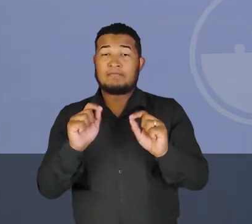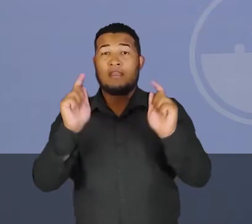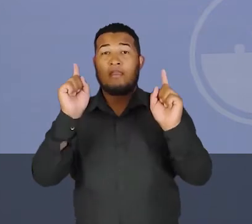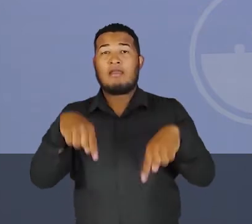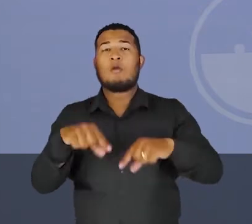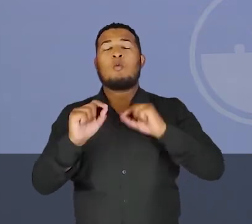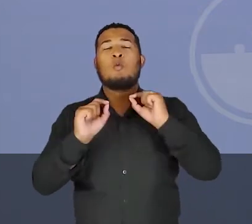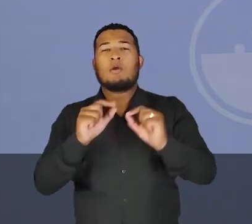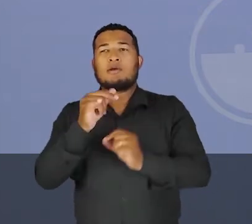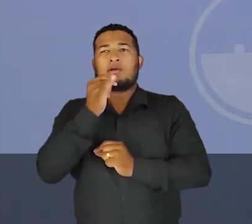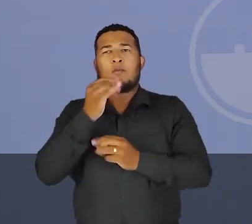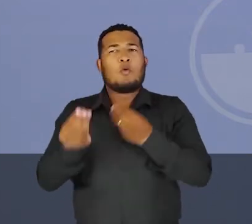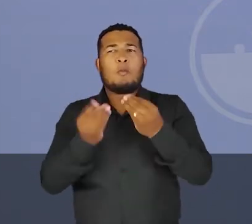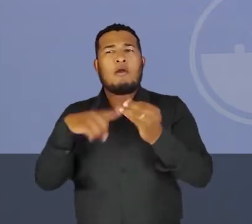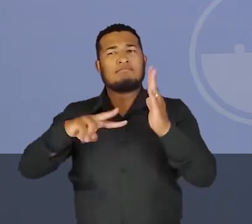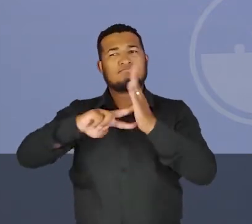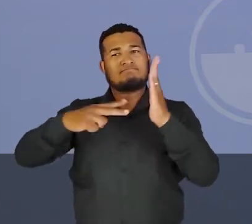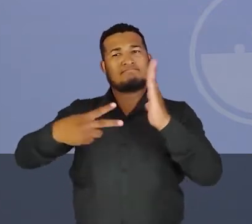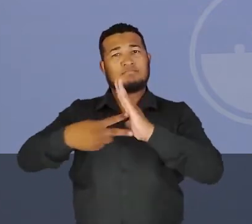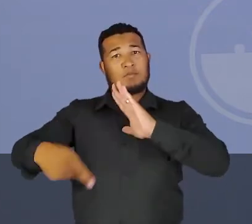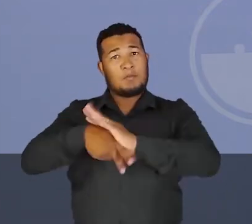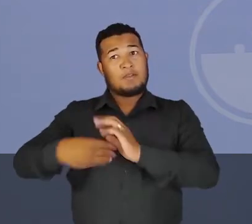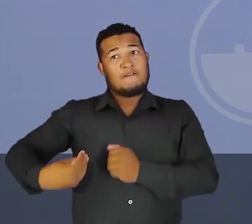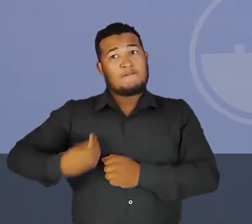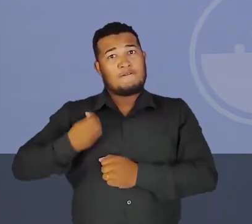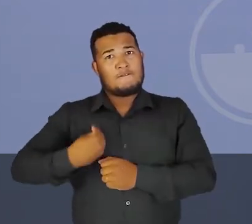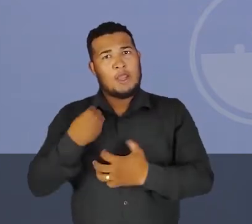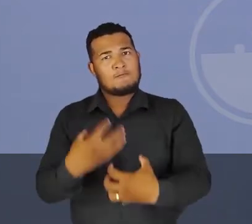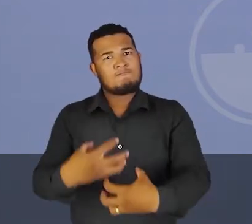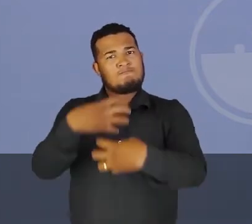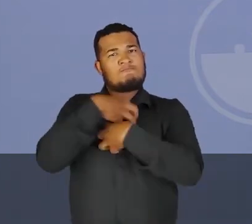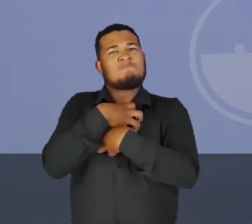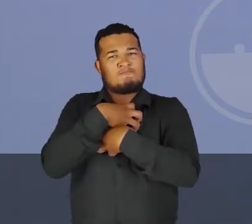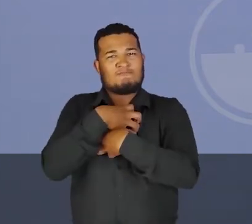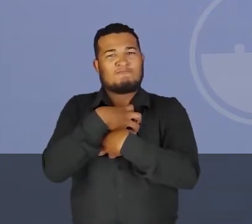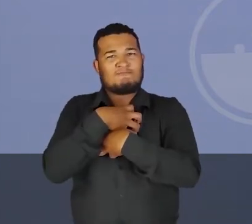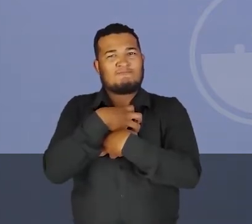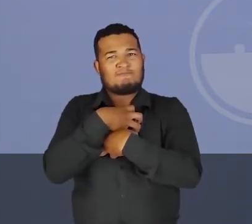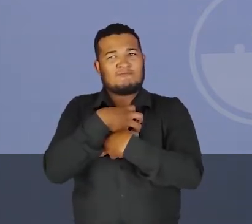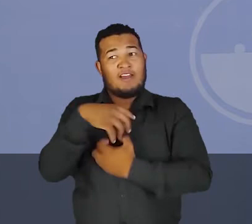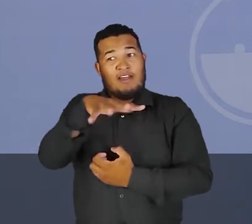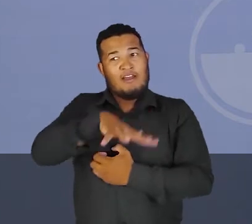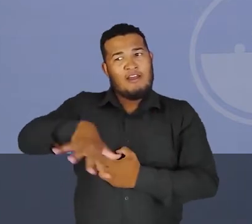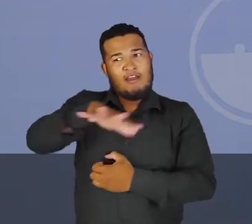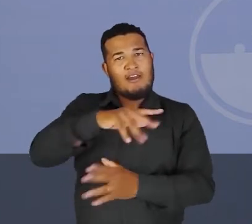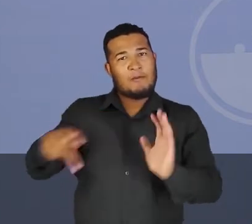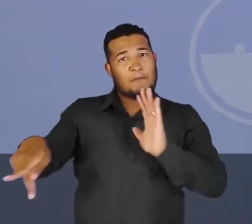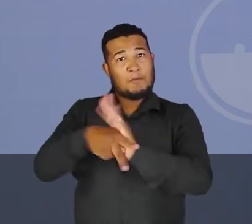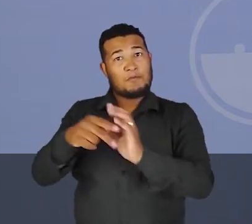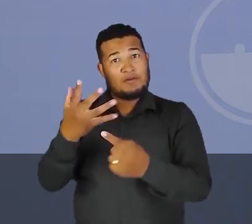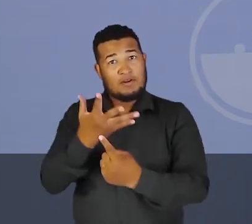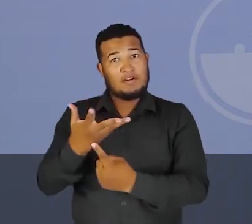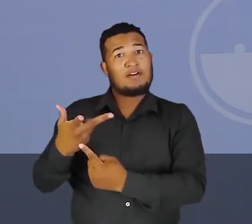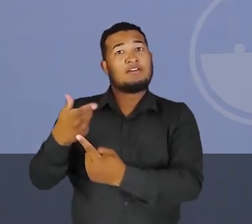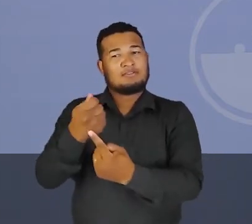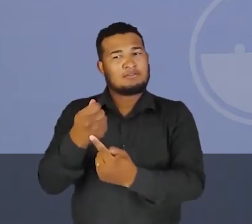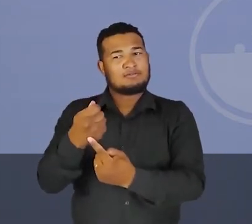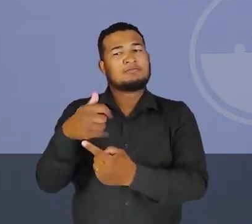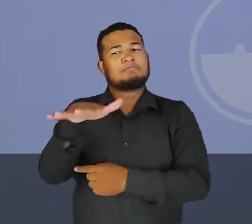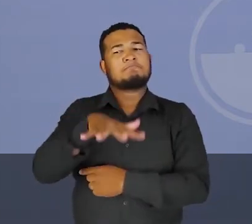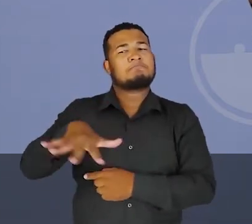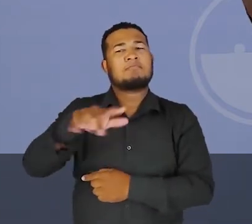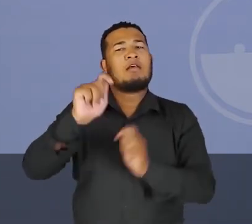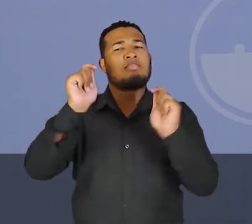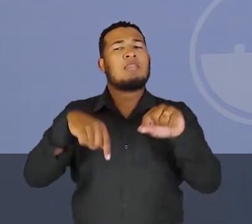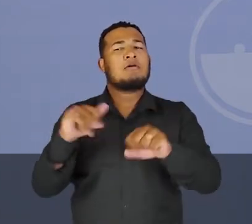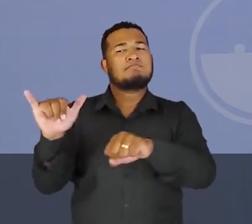do processo de significação da vida, de produzir sentido. A arte é essa área do conhecimento, esse campo do conhecimento, onde ela